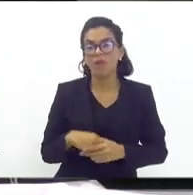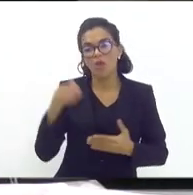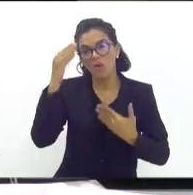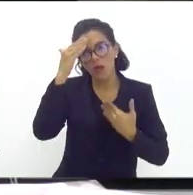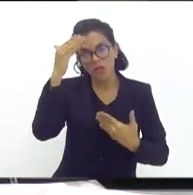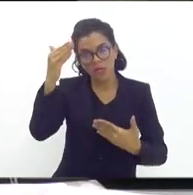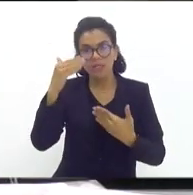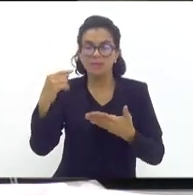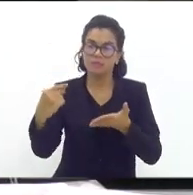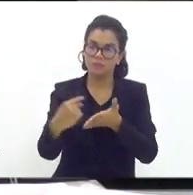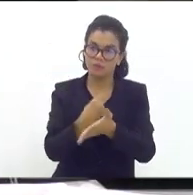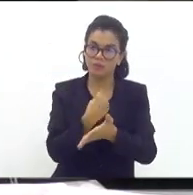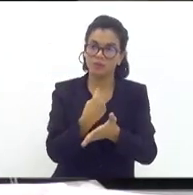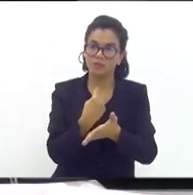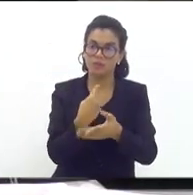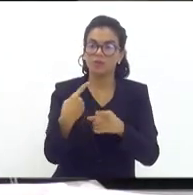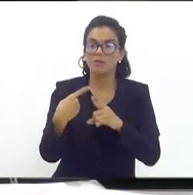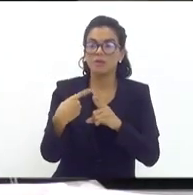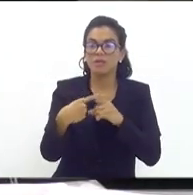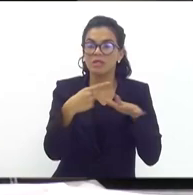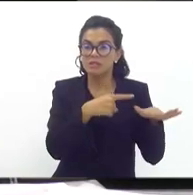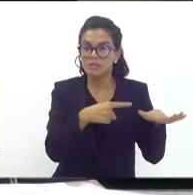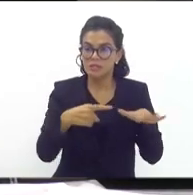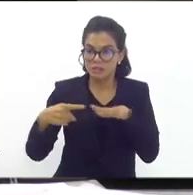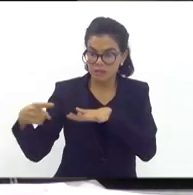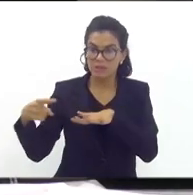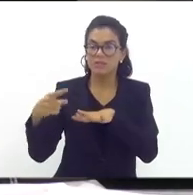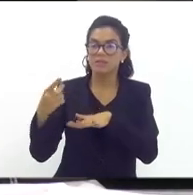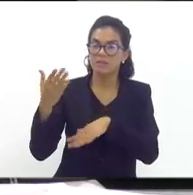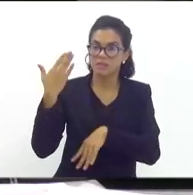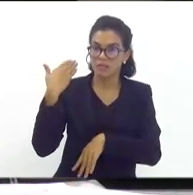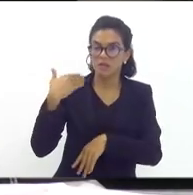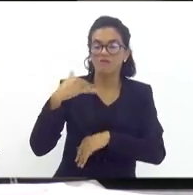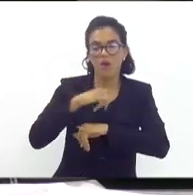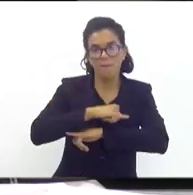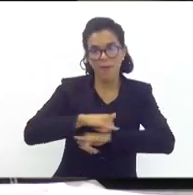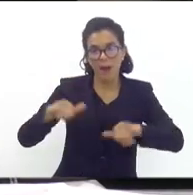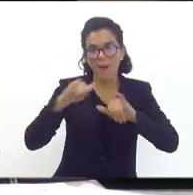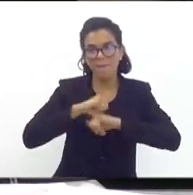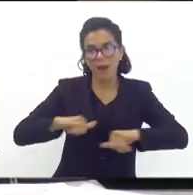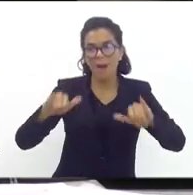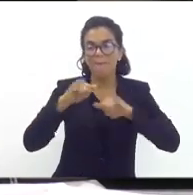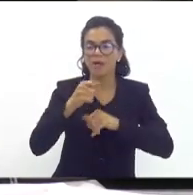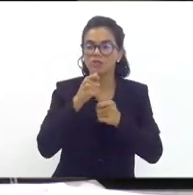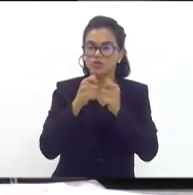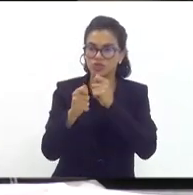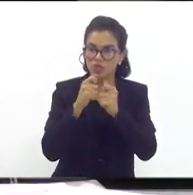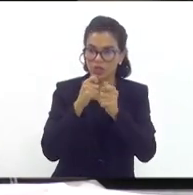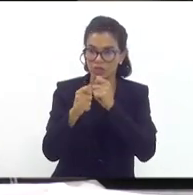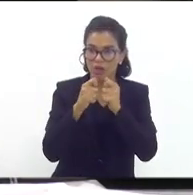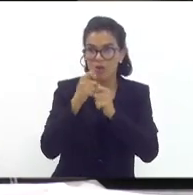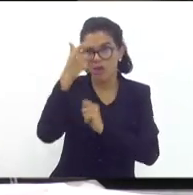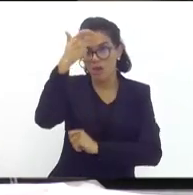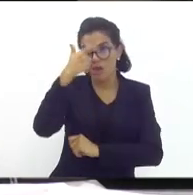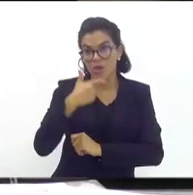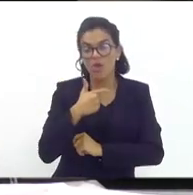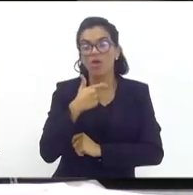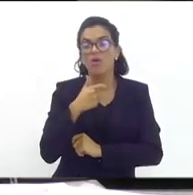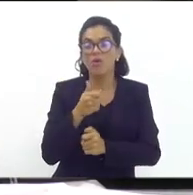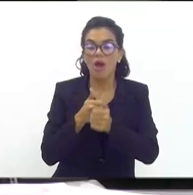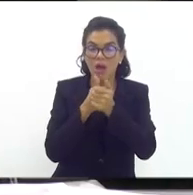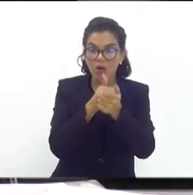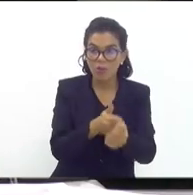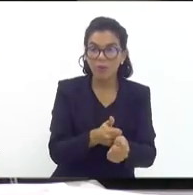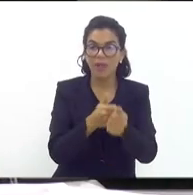agradeço essa pergunta porque na semana passada efetivamente saiu uma nota no jornal e eu acompanhei a reunião